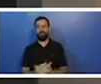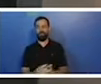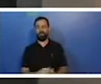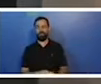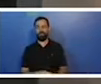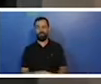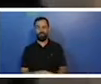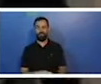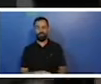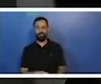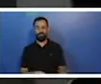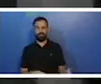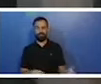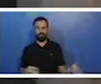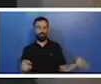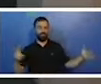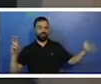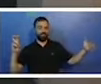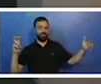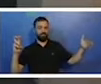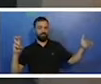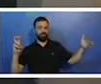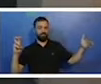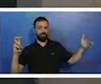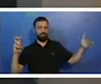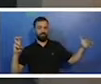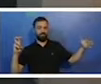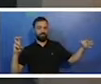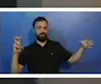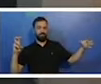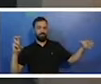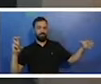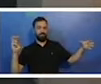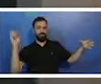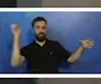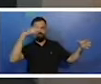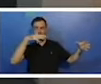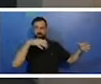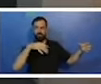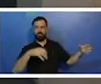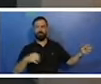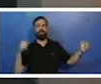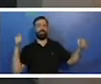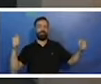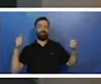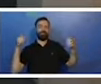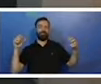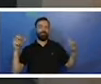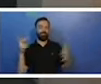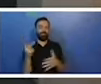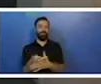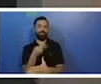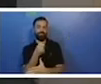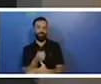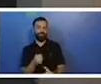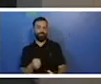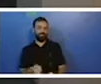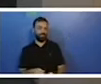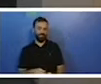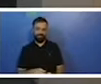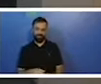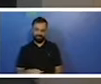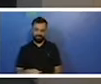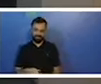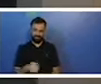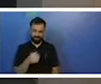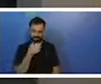passamos quem quiser vem essa agora E aí a polpa a vitória do professor Wallace